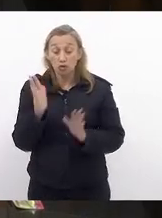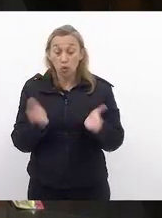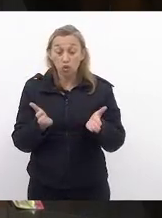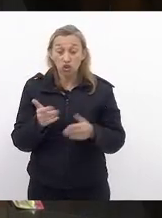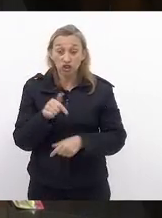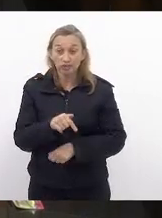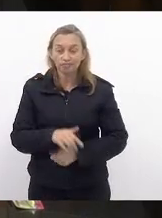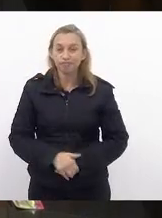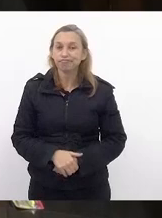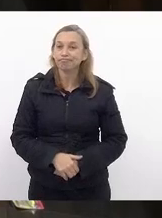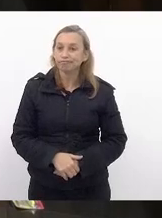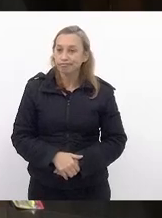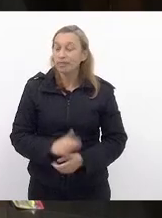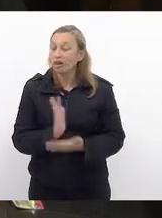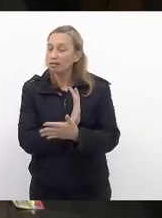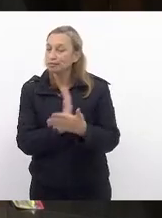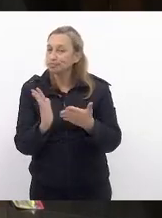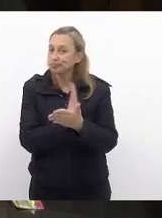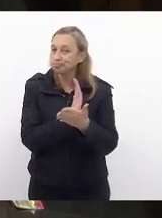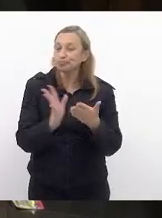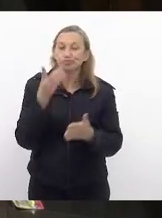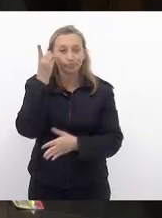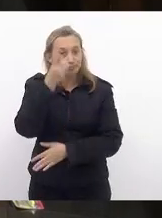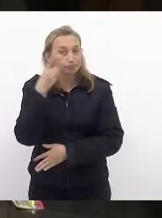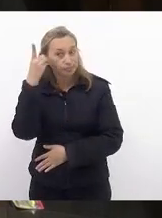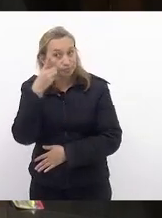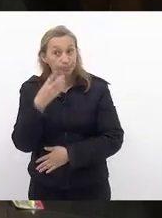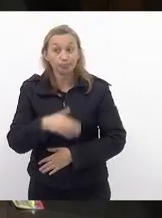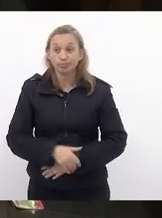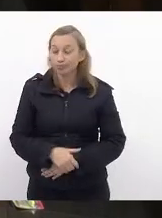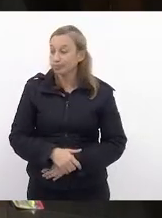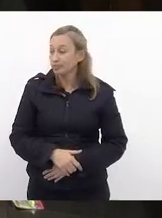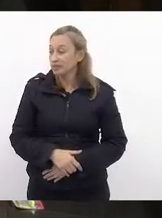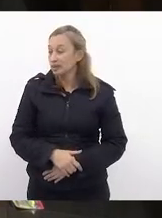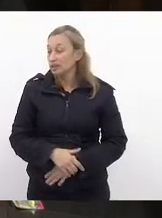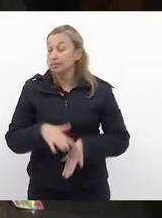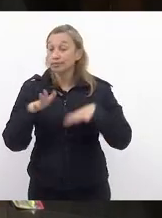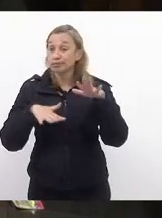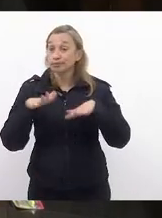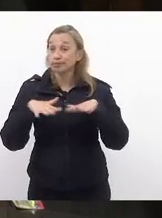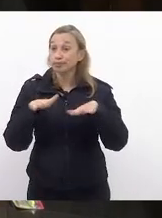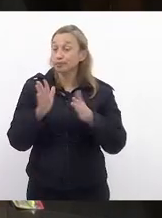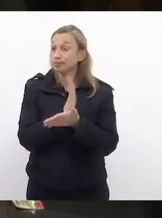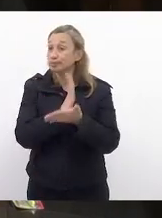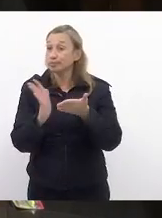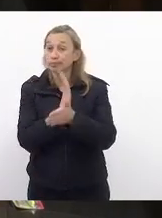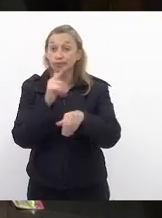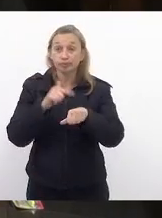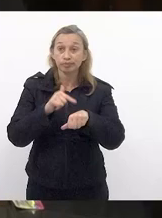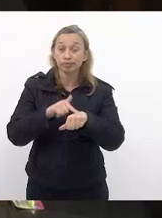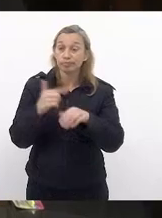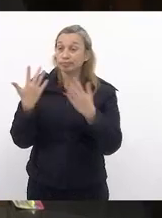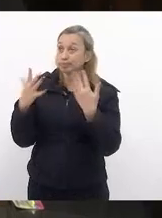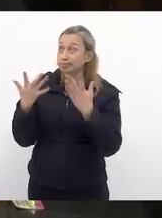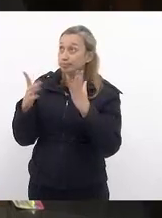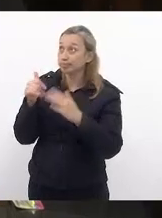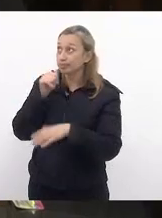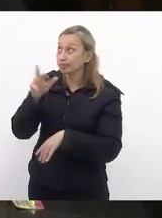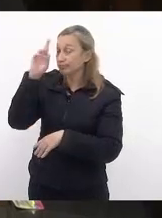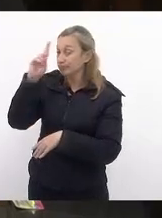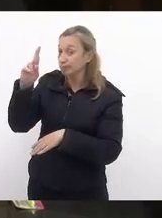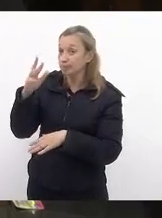aqui perante alguns deputados que determinados momentos elogiaram a senhora